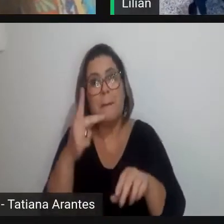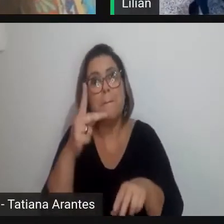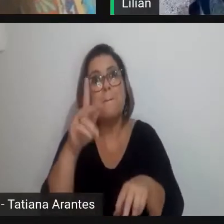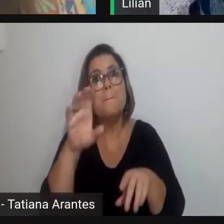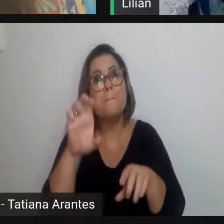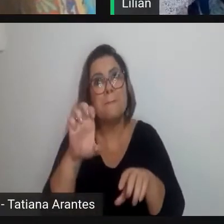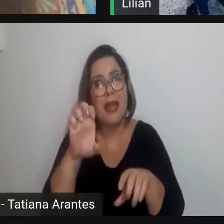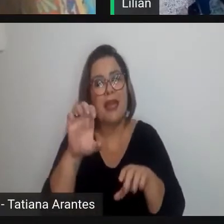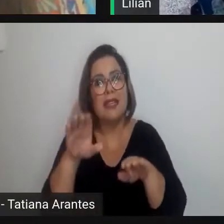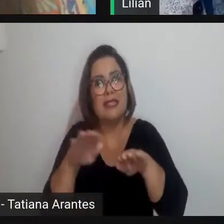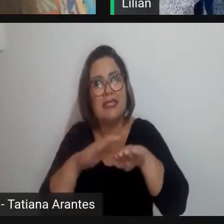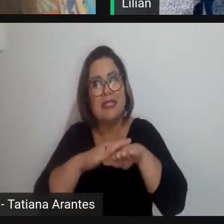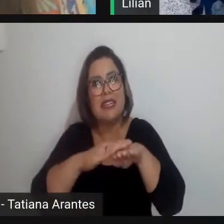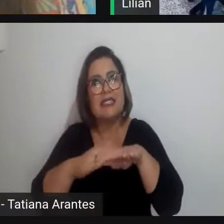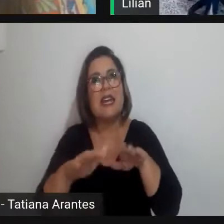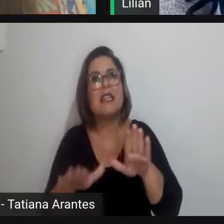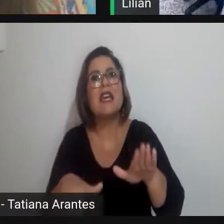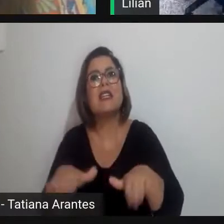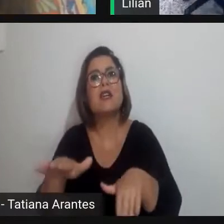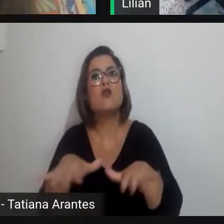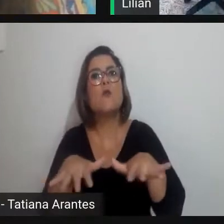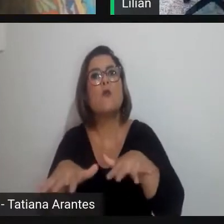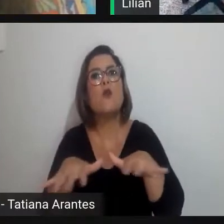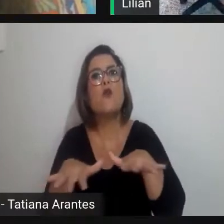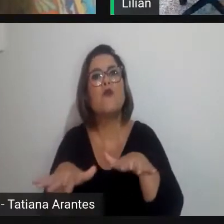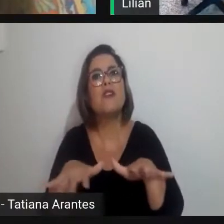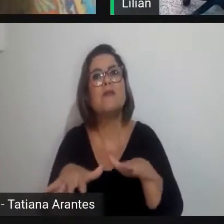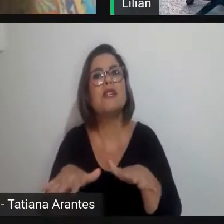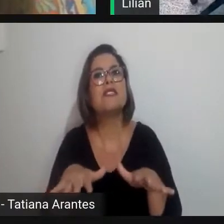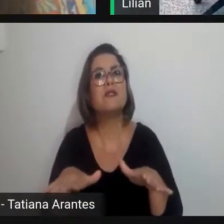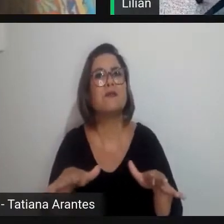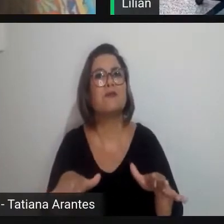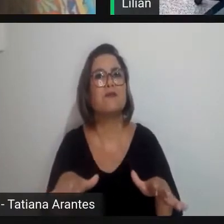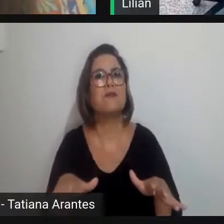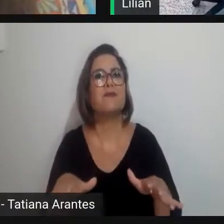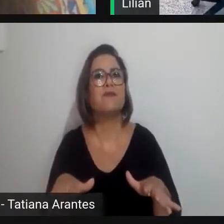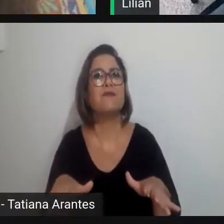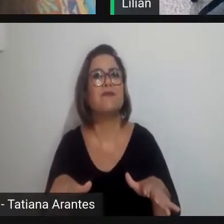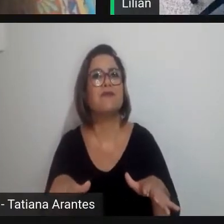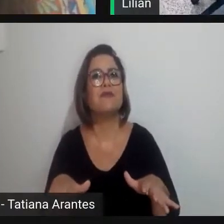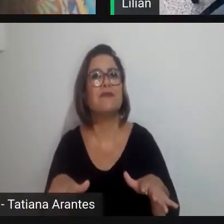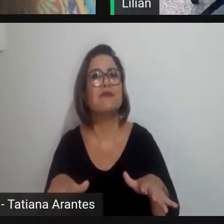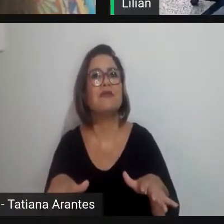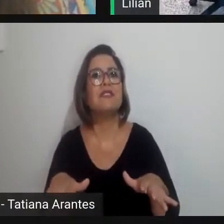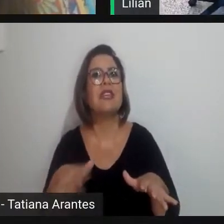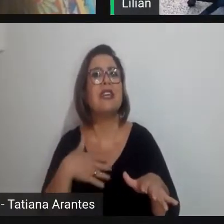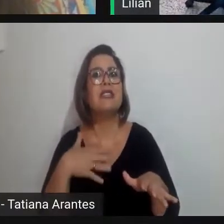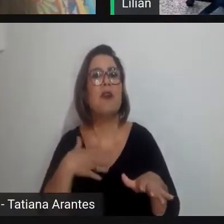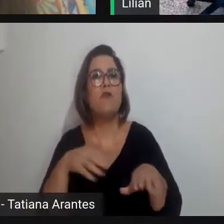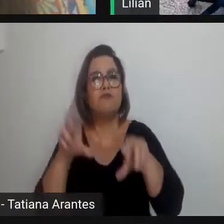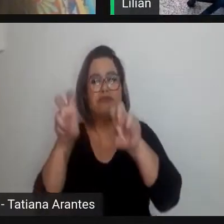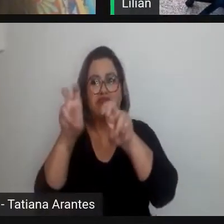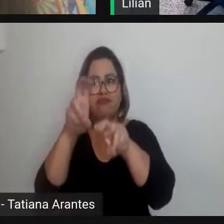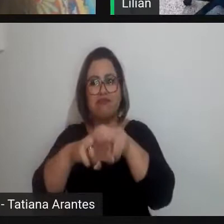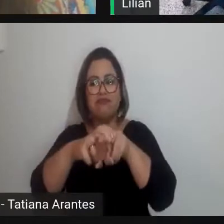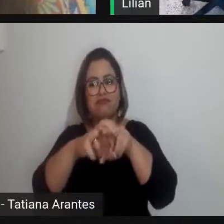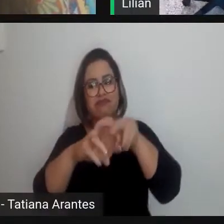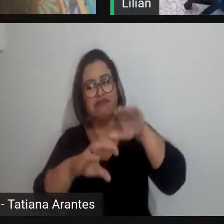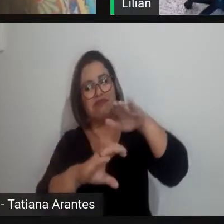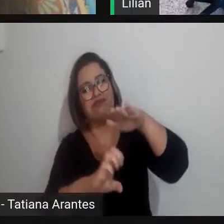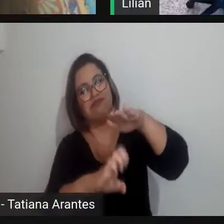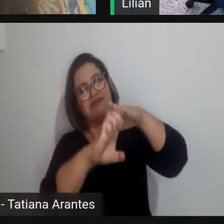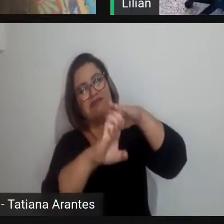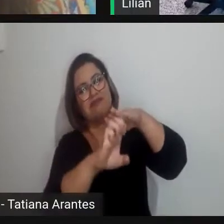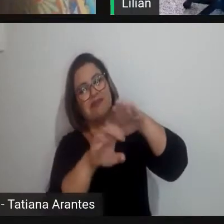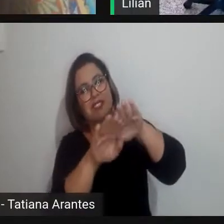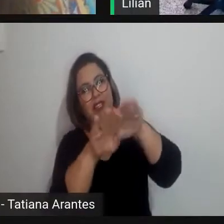mais liberdade de movimentos, do que se eu, né, quando eu tenho apoio de pés, a minha liberdade é mais restrita. Eu